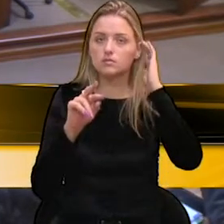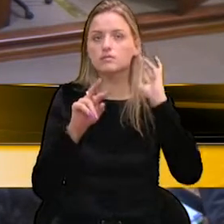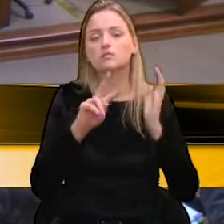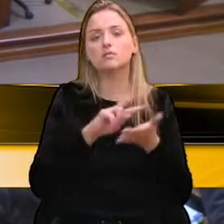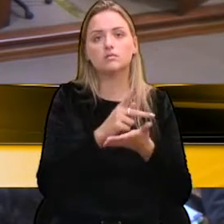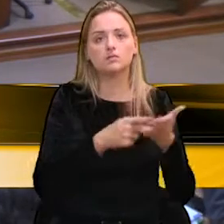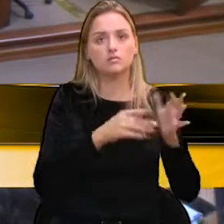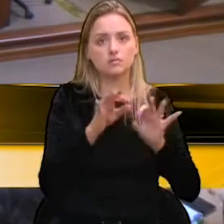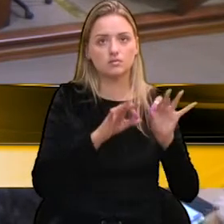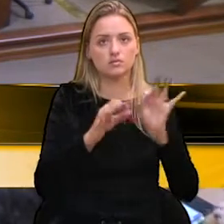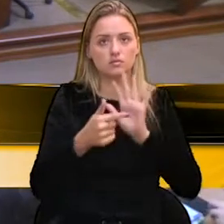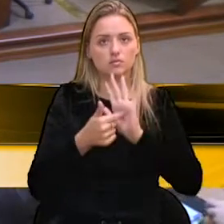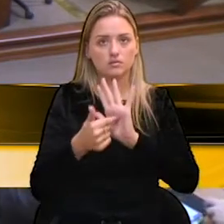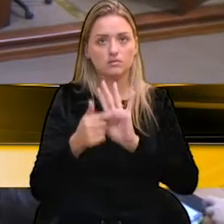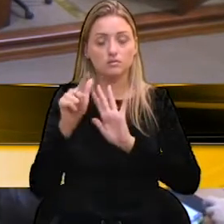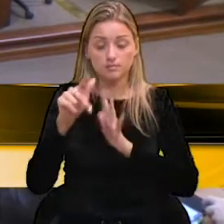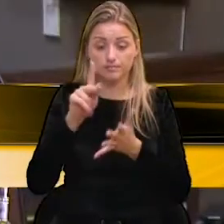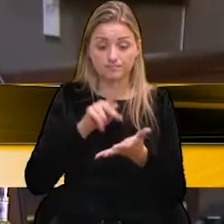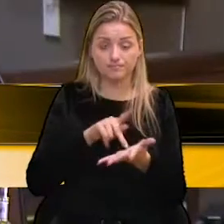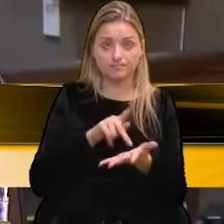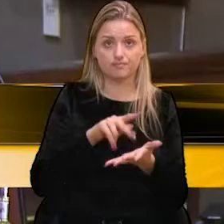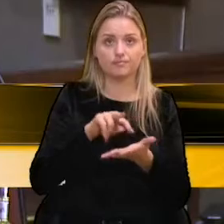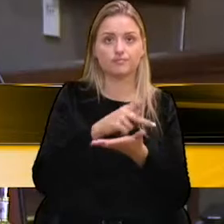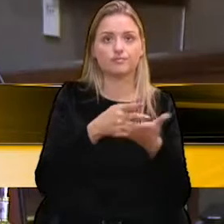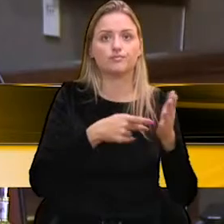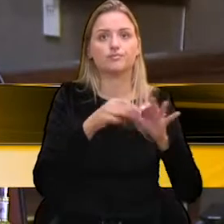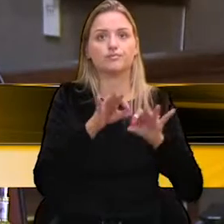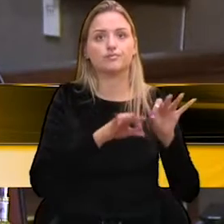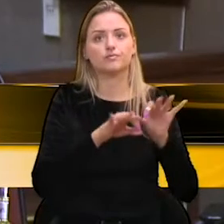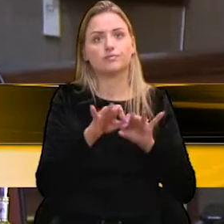projeto apresentado, que este é o verdadeiro projeto que